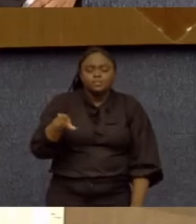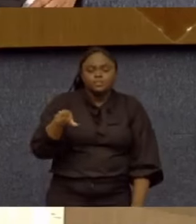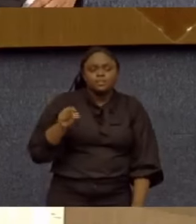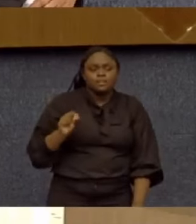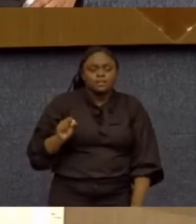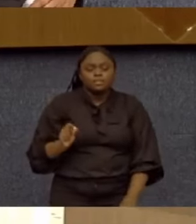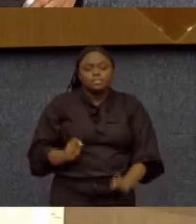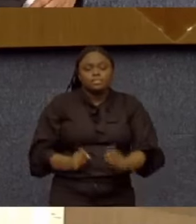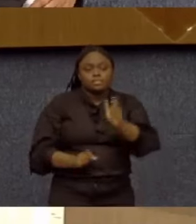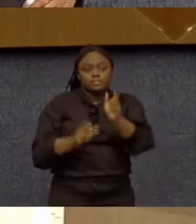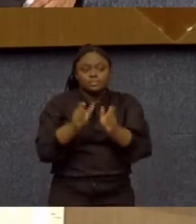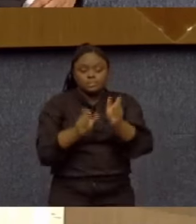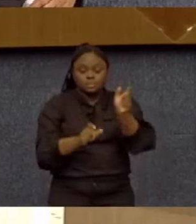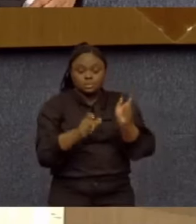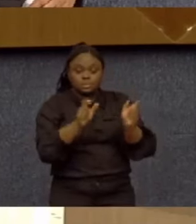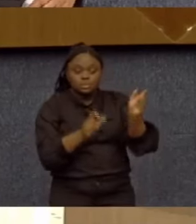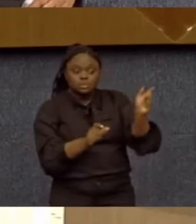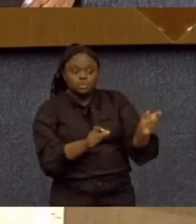pessoas assim,